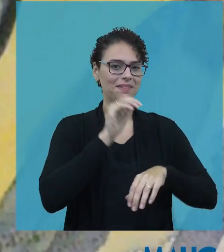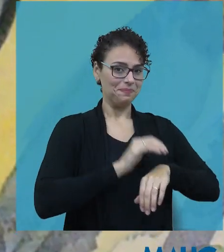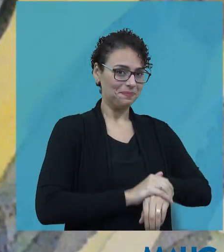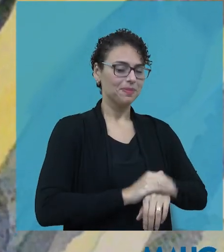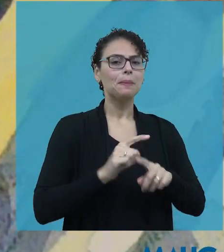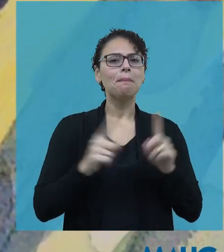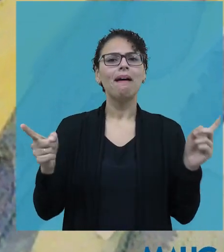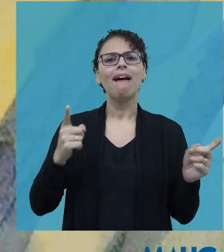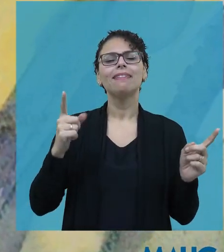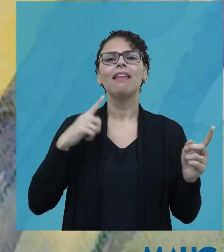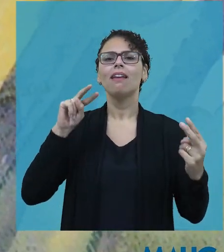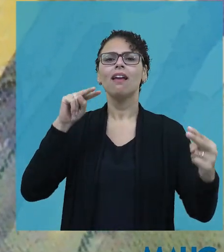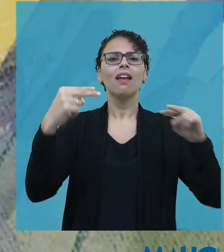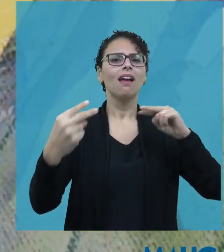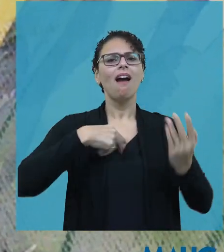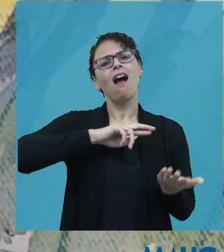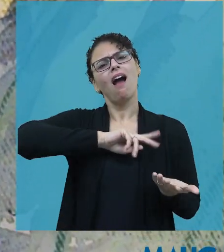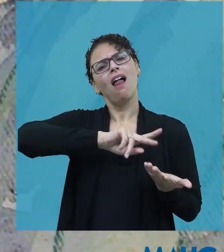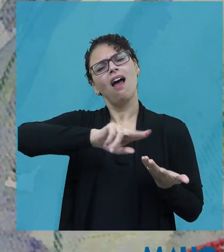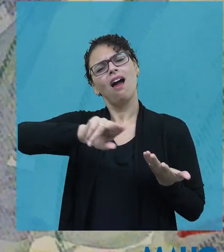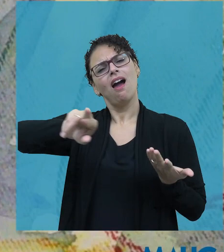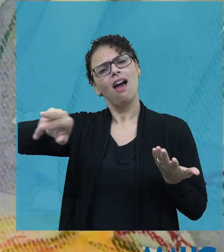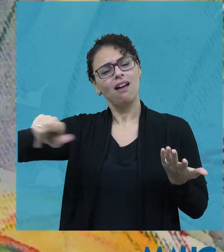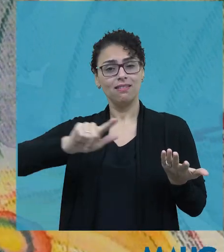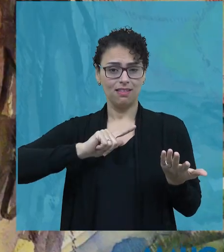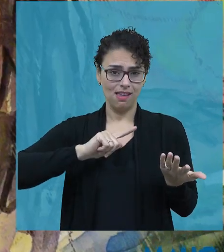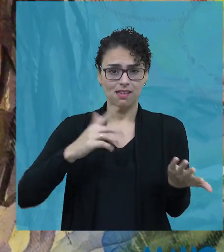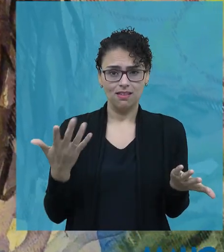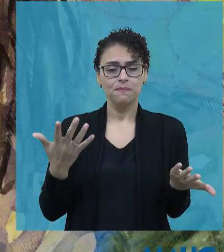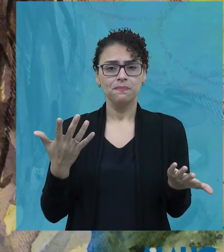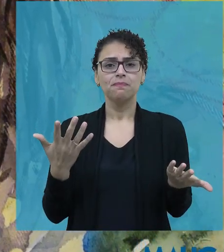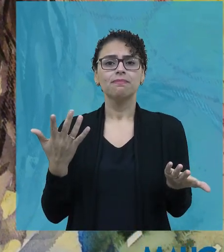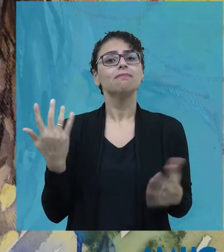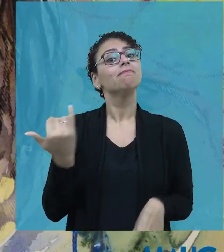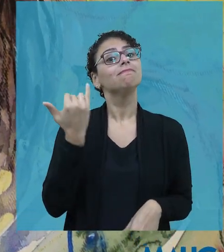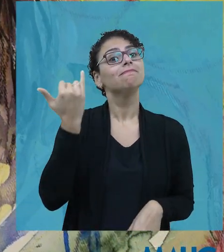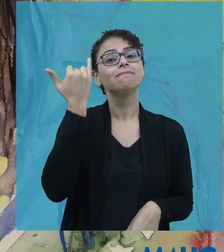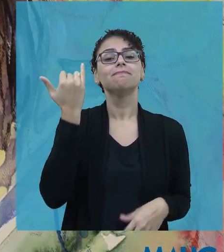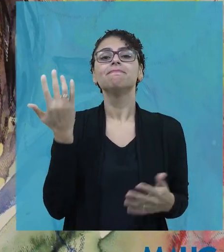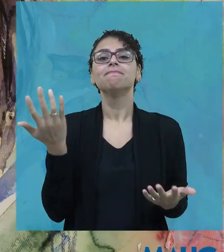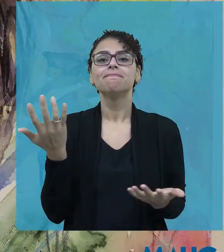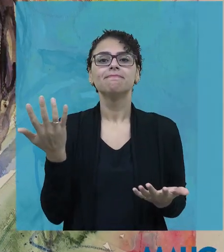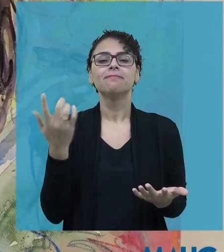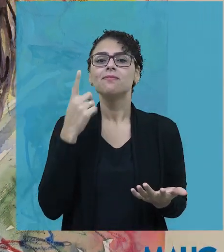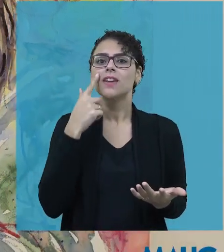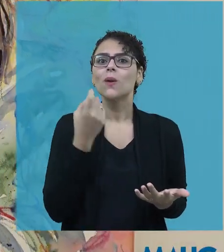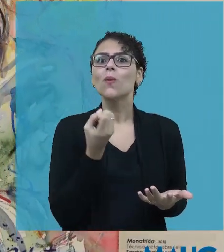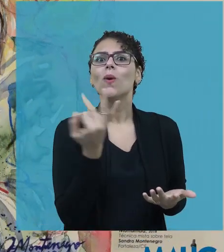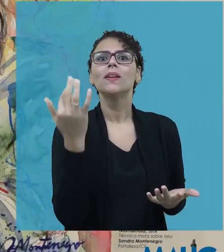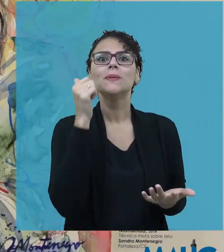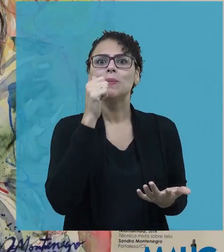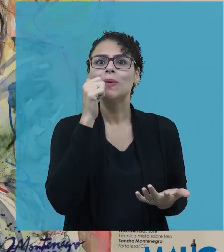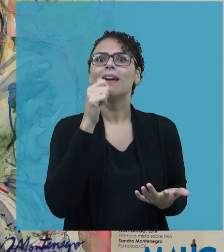temática única, mas a diversidade de trabalho, de olhares, é imensa, imensurável. E o que é importante